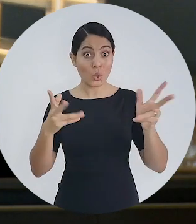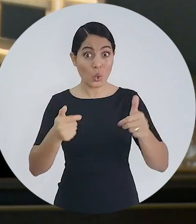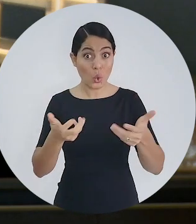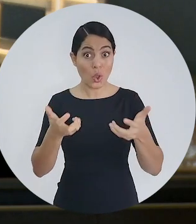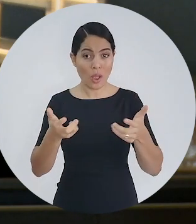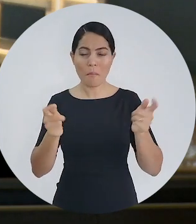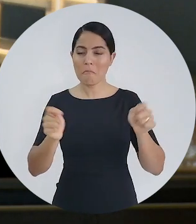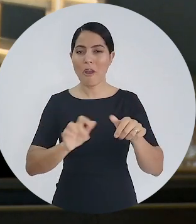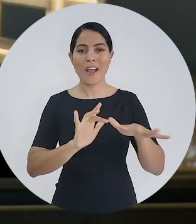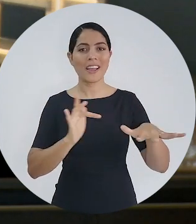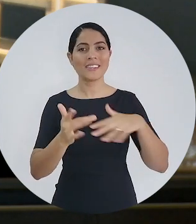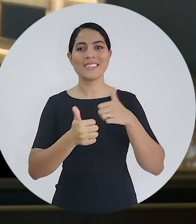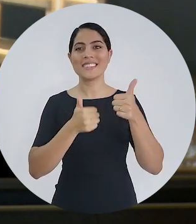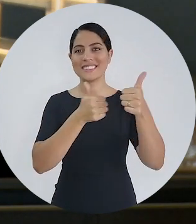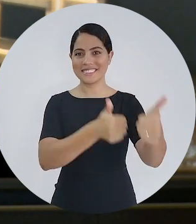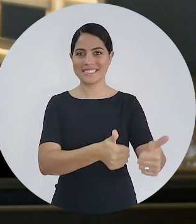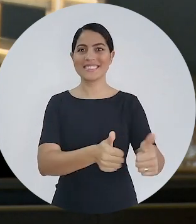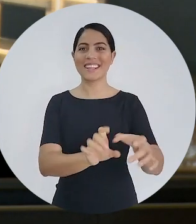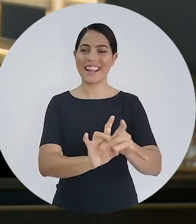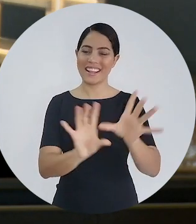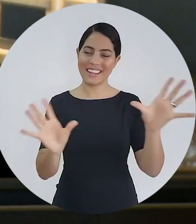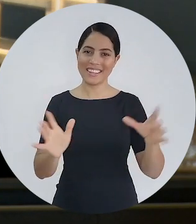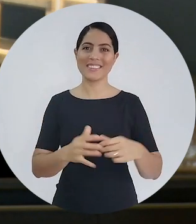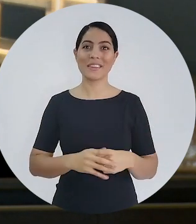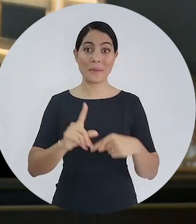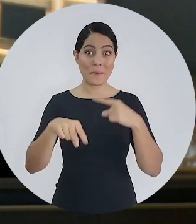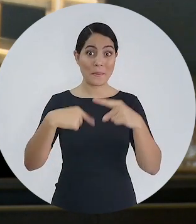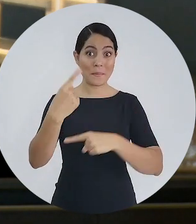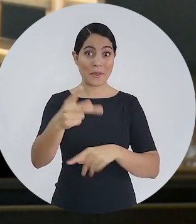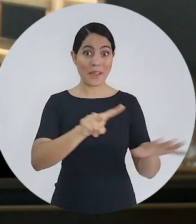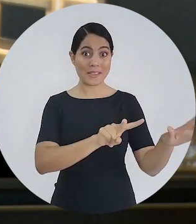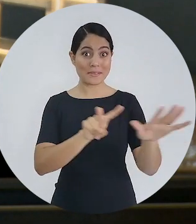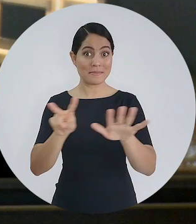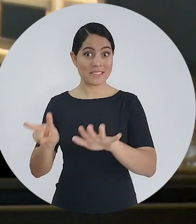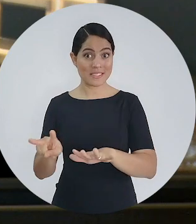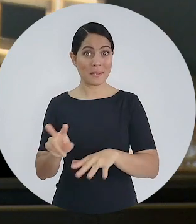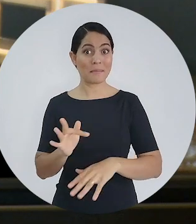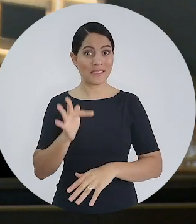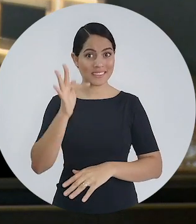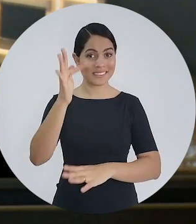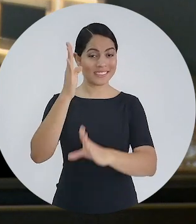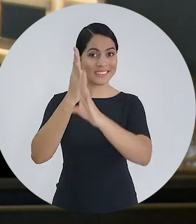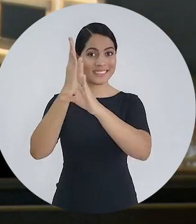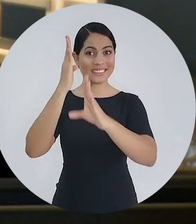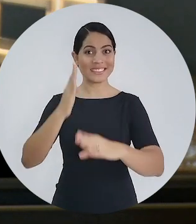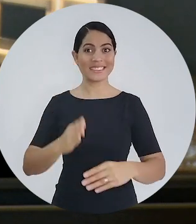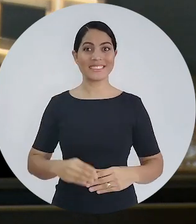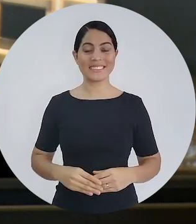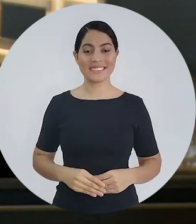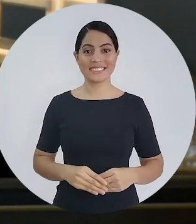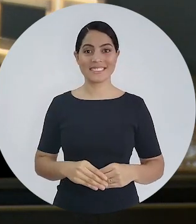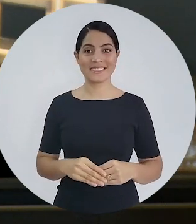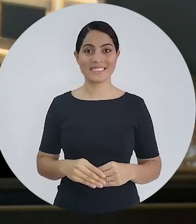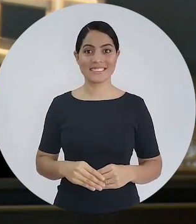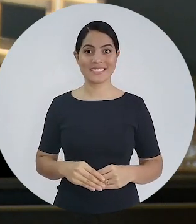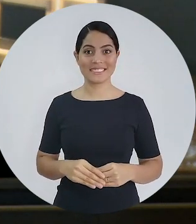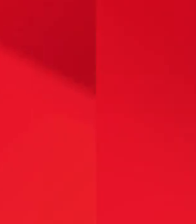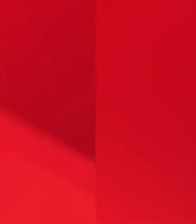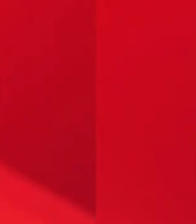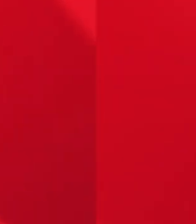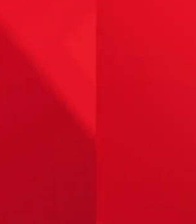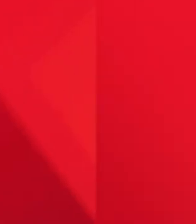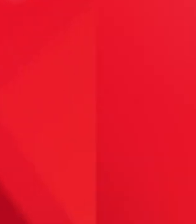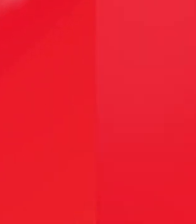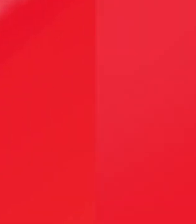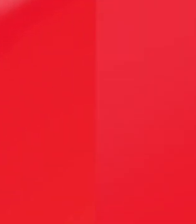vem fazendo, não deixe de seguir a gente nas redes sociais. Nos vemos na próxima semana. Até lá!